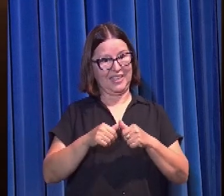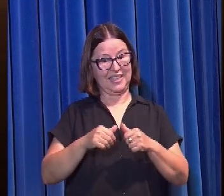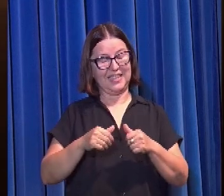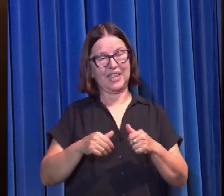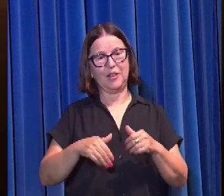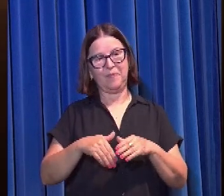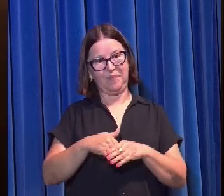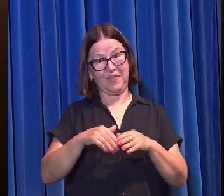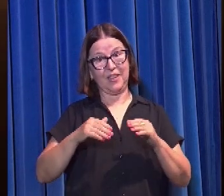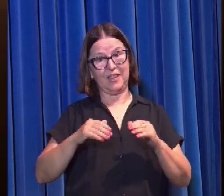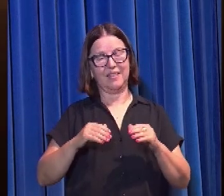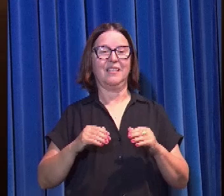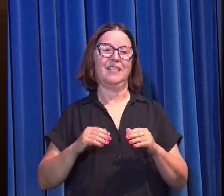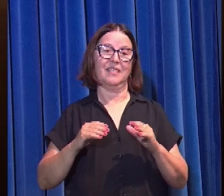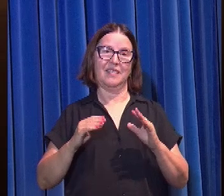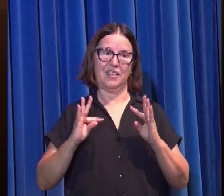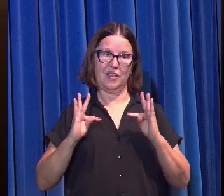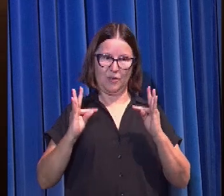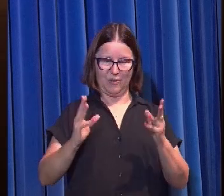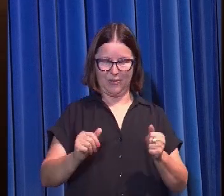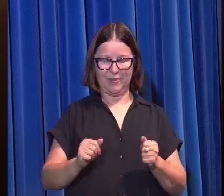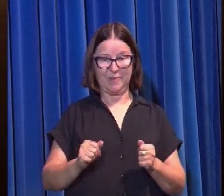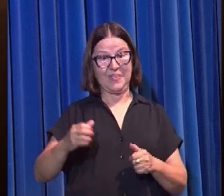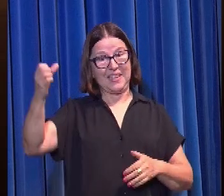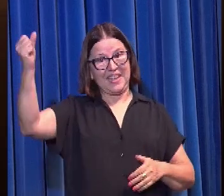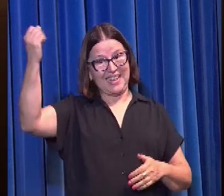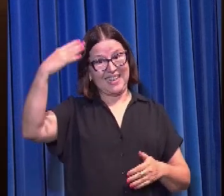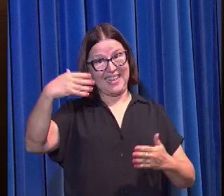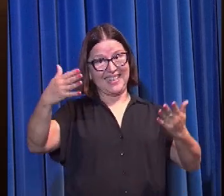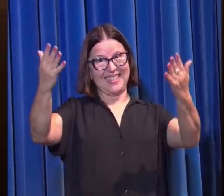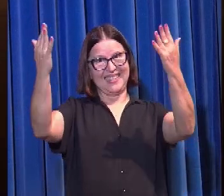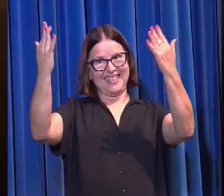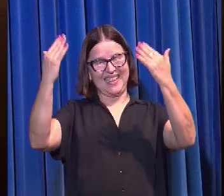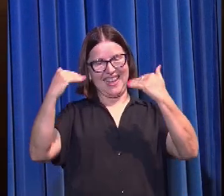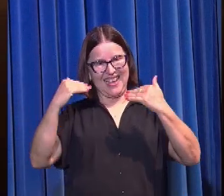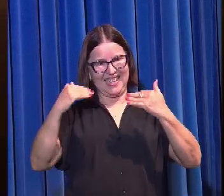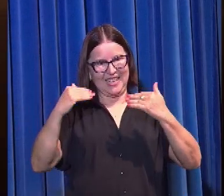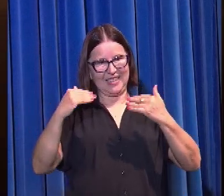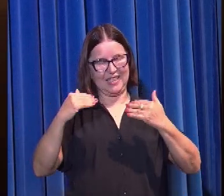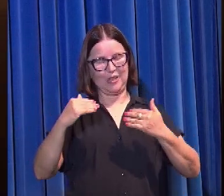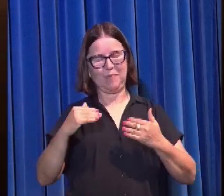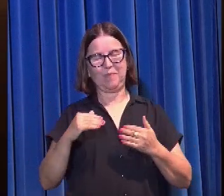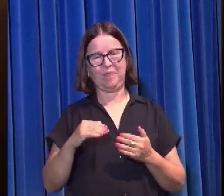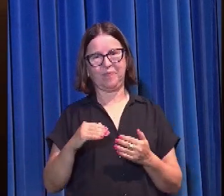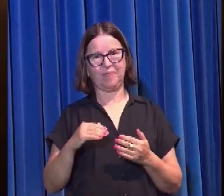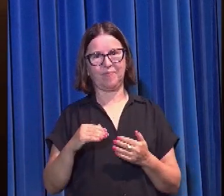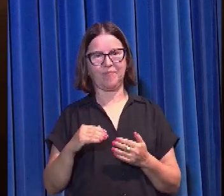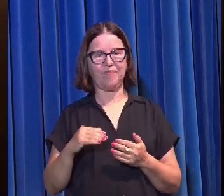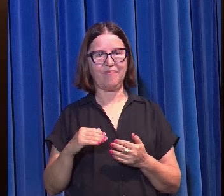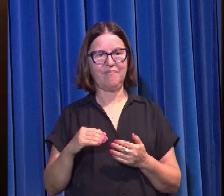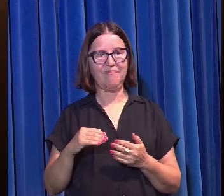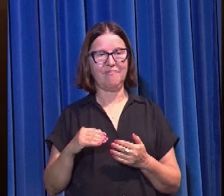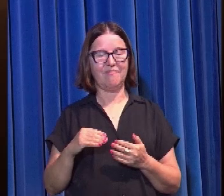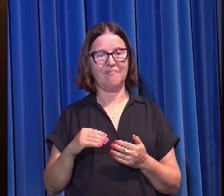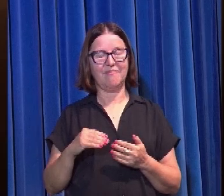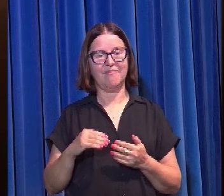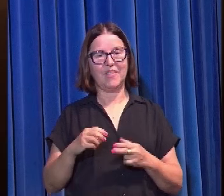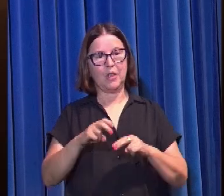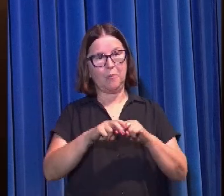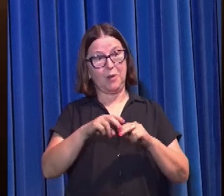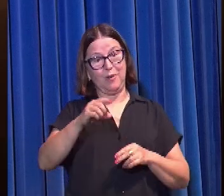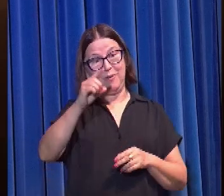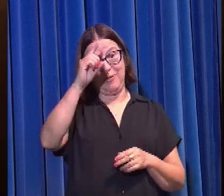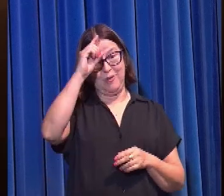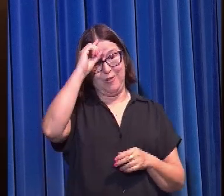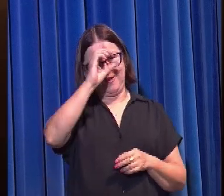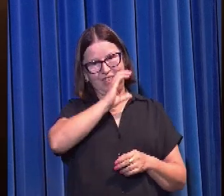a graça foi concedida a cada um de nós, segundo a proporção do dom de Cristo.